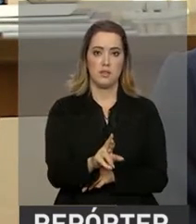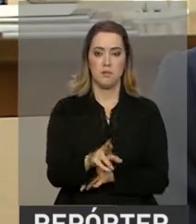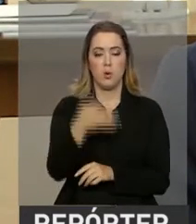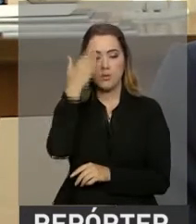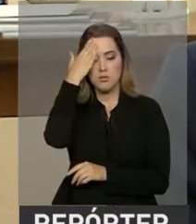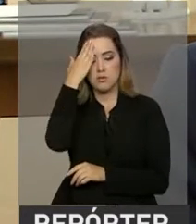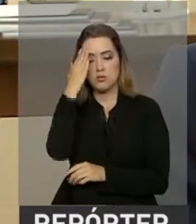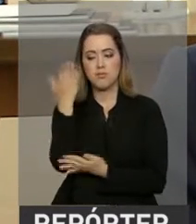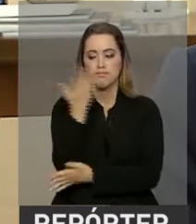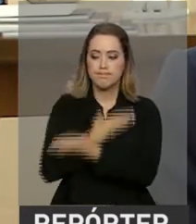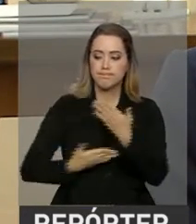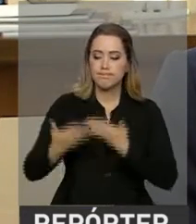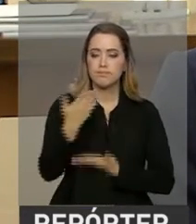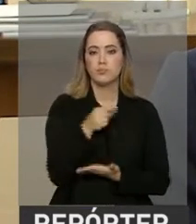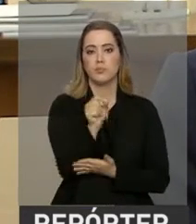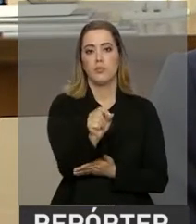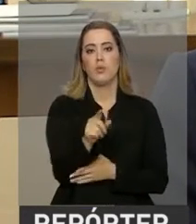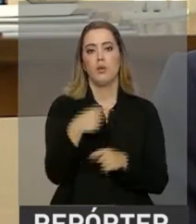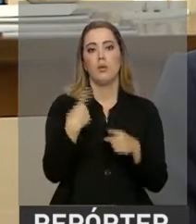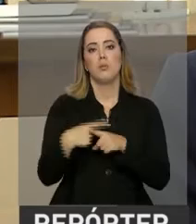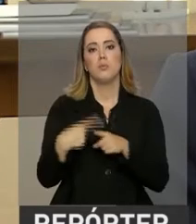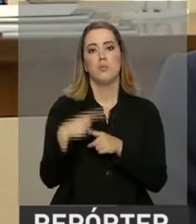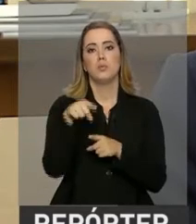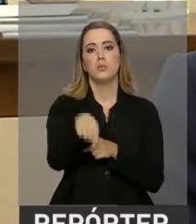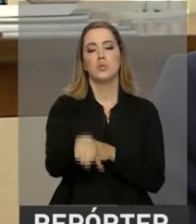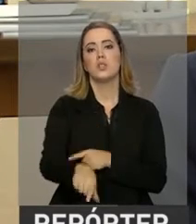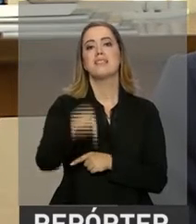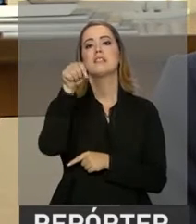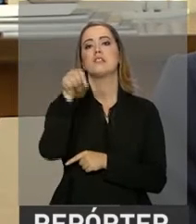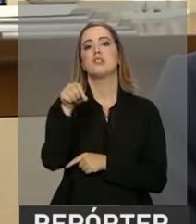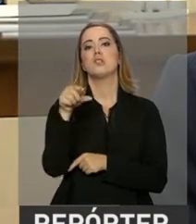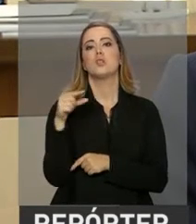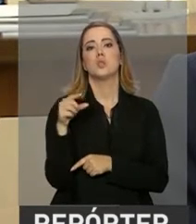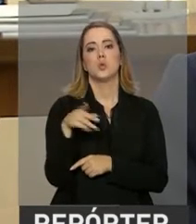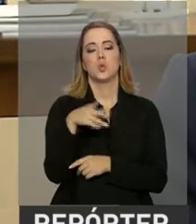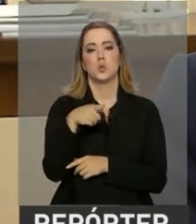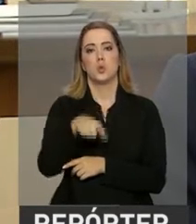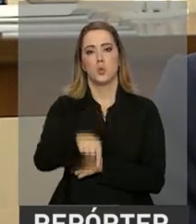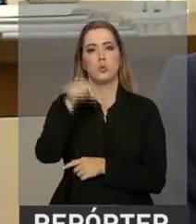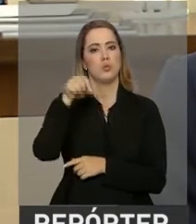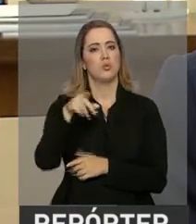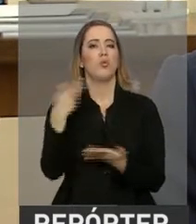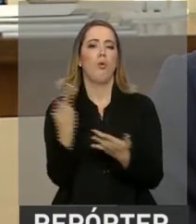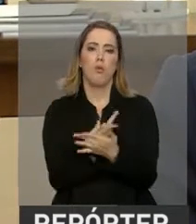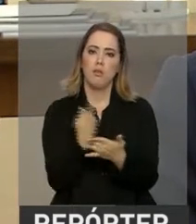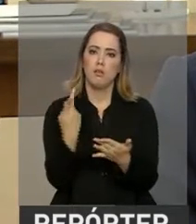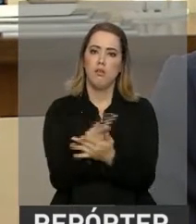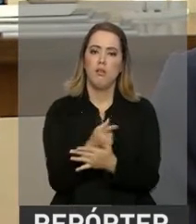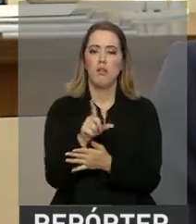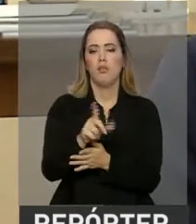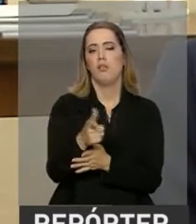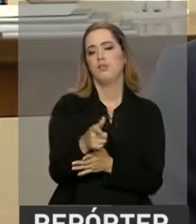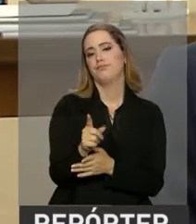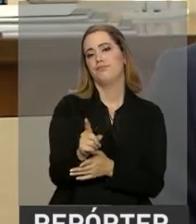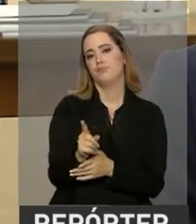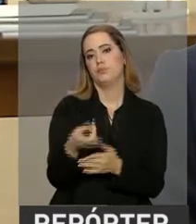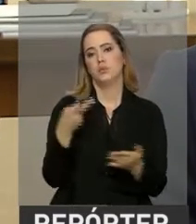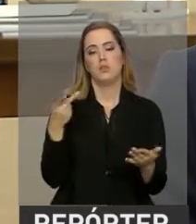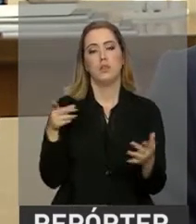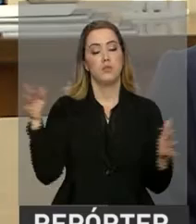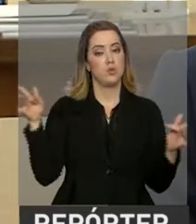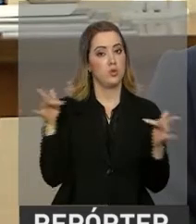em conseqüência de tudo isso as decisões eram decisões precipitadas e que não atendiam às necessidades